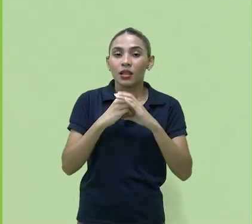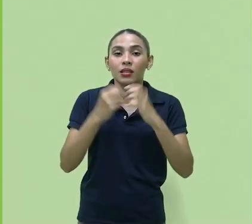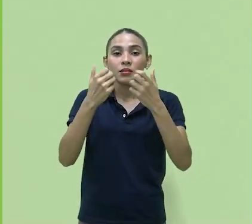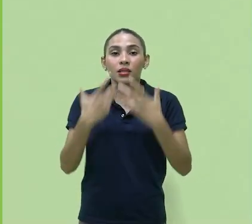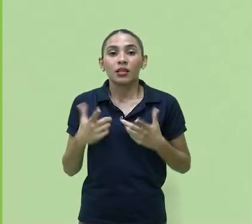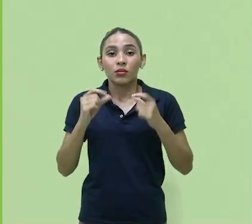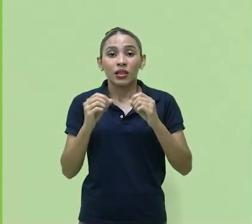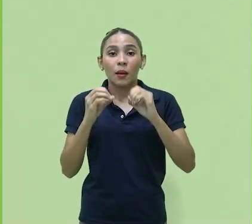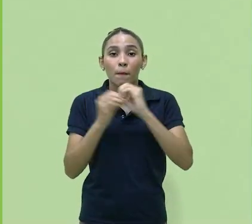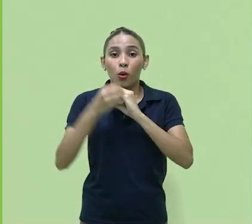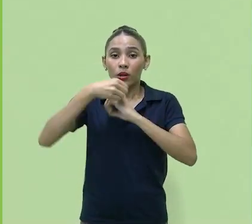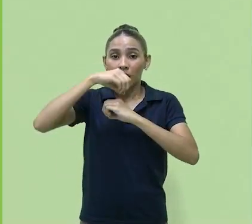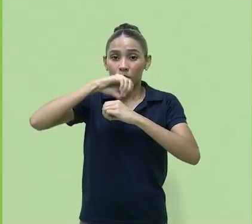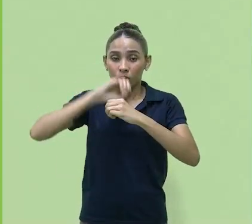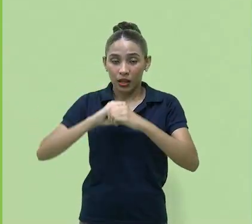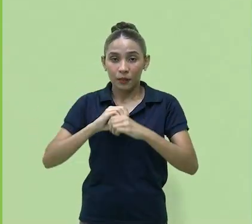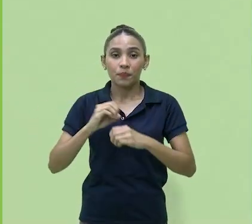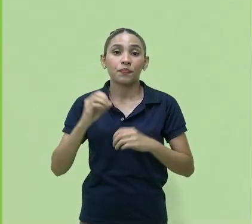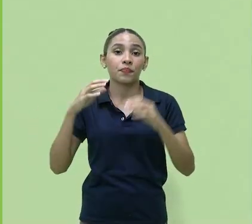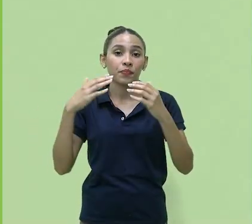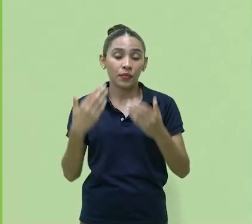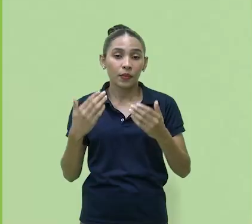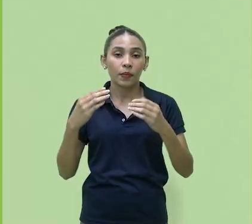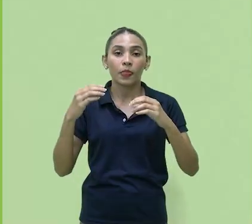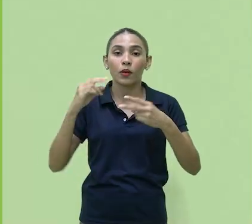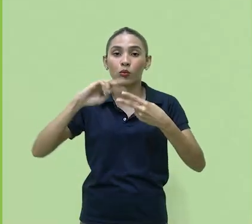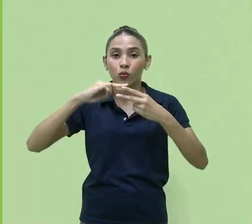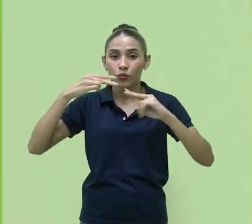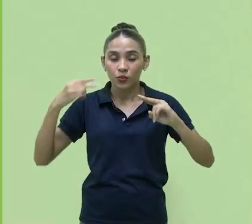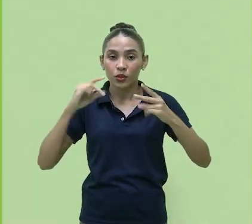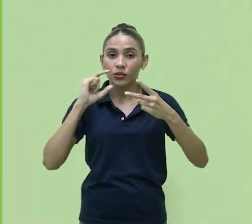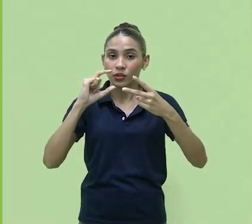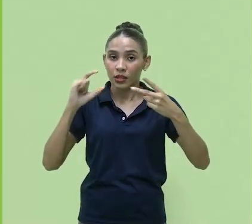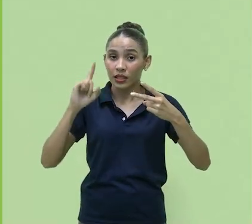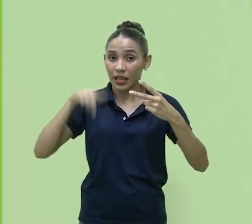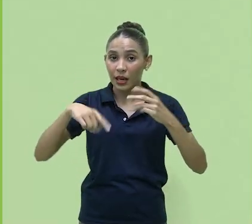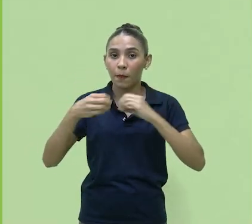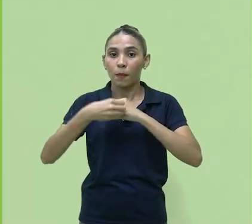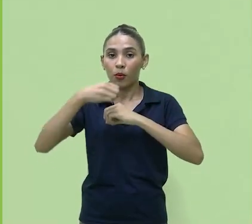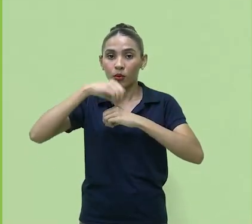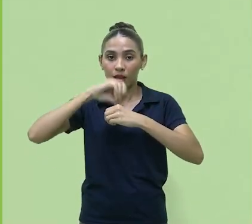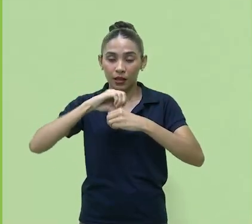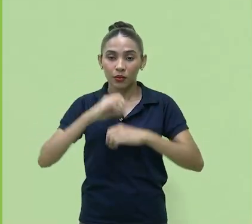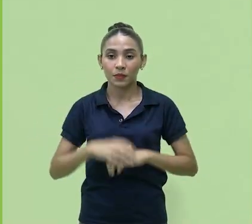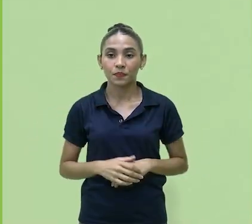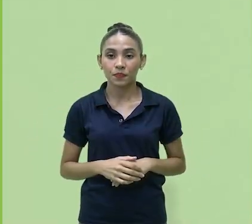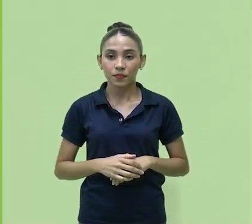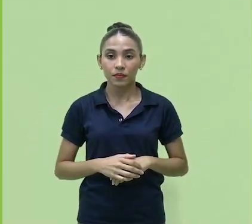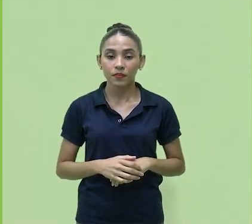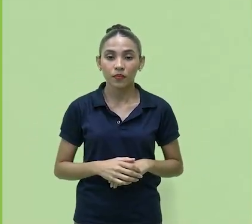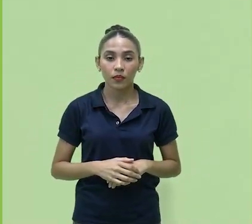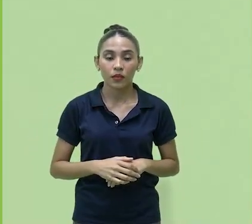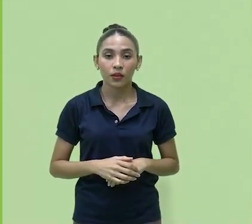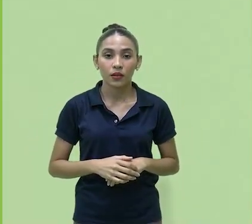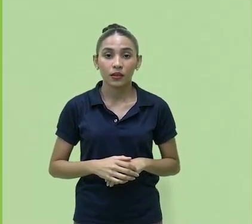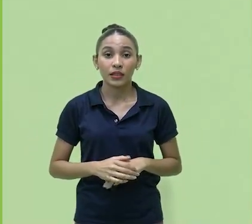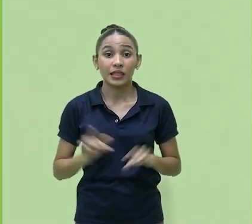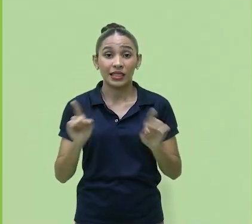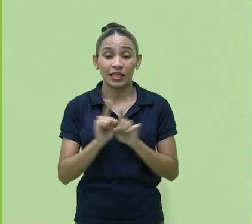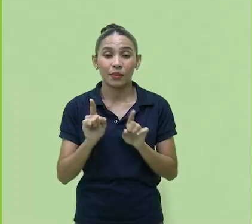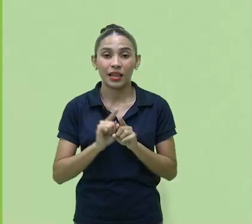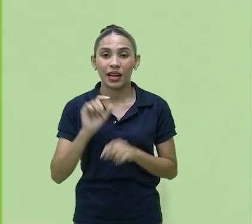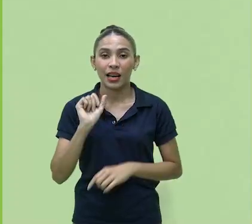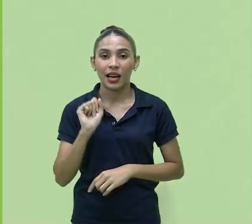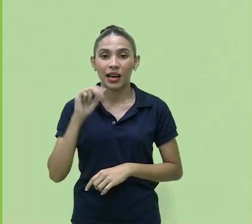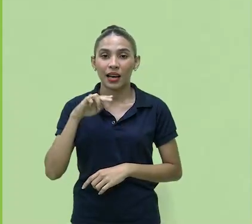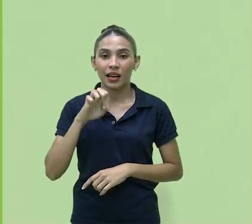nível molecular. Lembrando mais uma vez que o gene é uma molécula. Então, falamos aí da anemia falciforme.